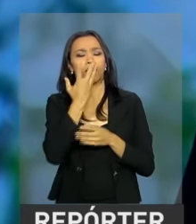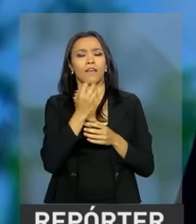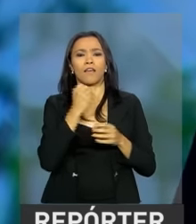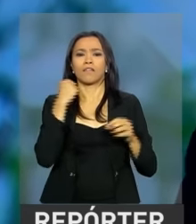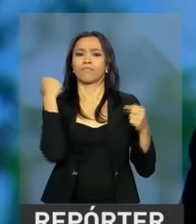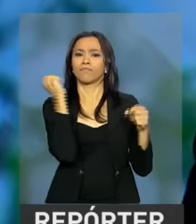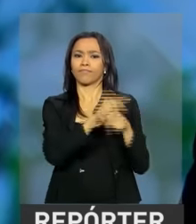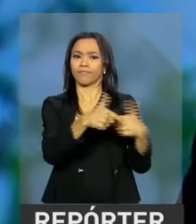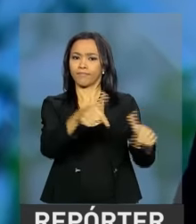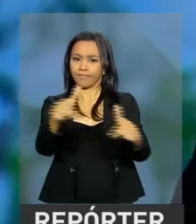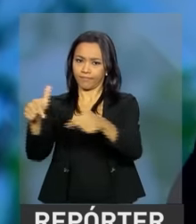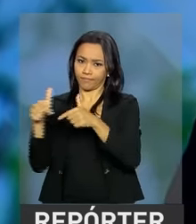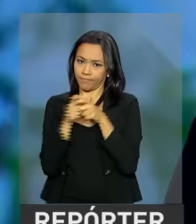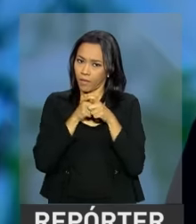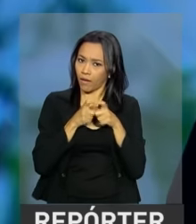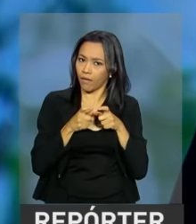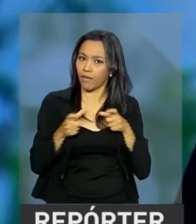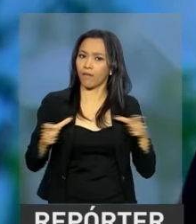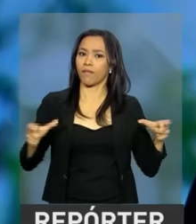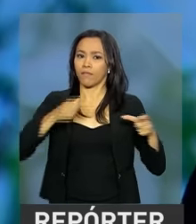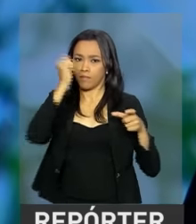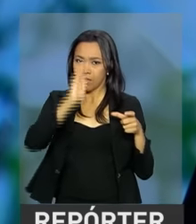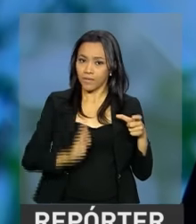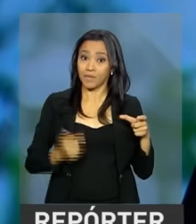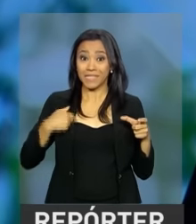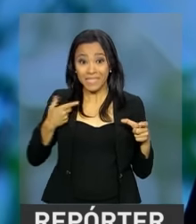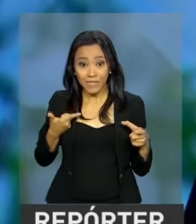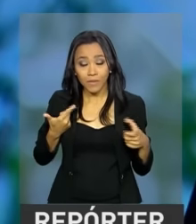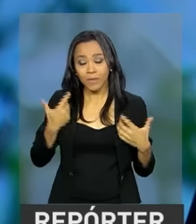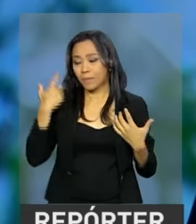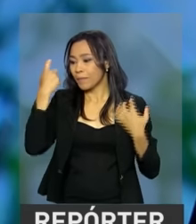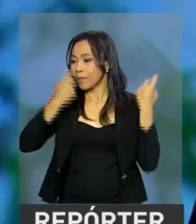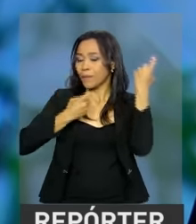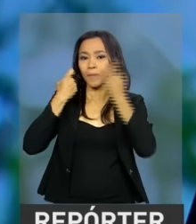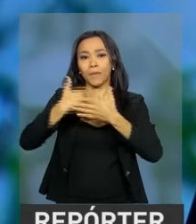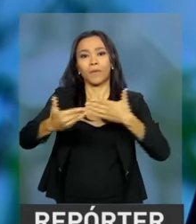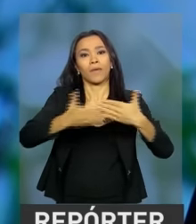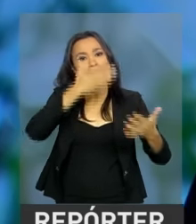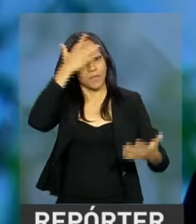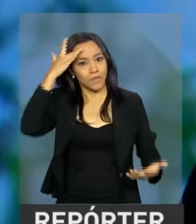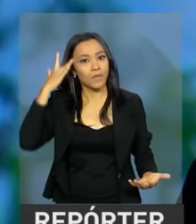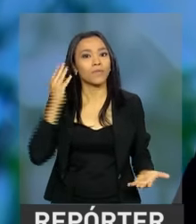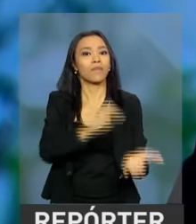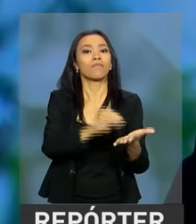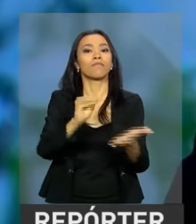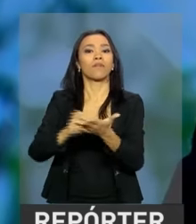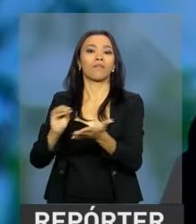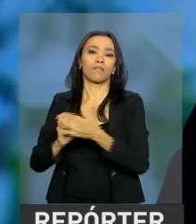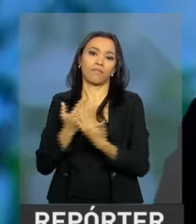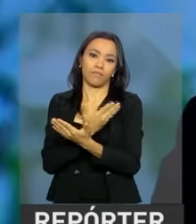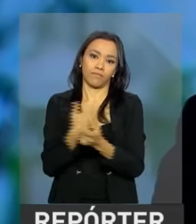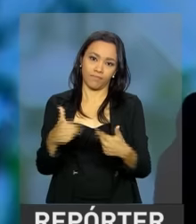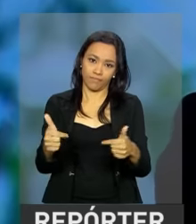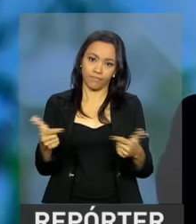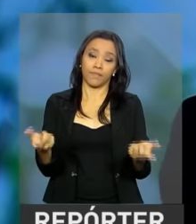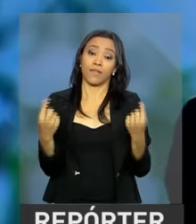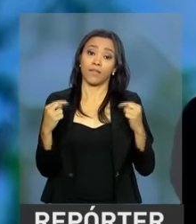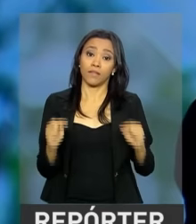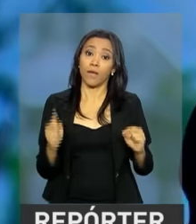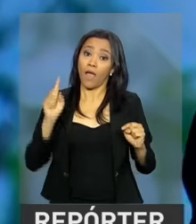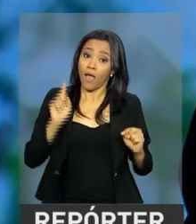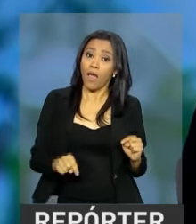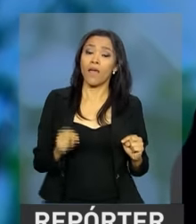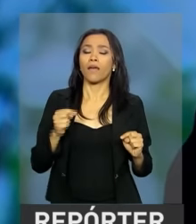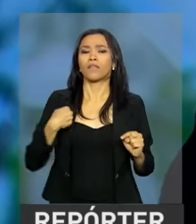nosso país que é outra coisa que digamos assim preocupa todo e qualquer brasileiro por isso que o nosso tema e veja que nós estamos